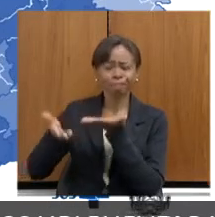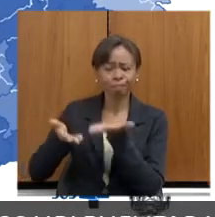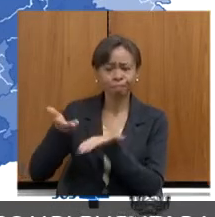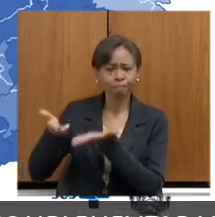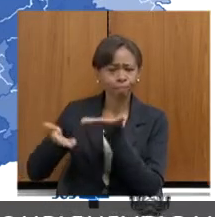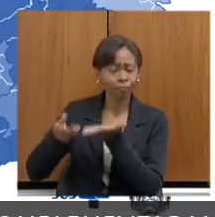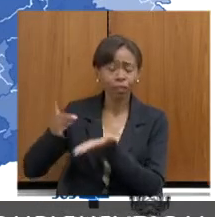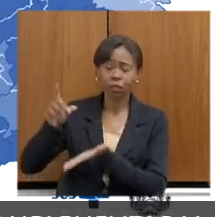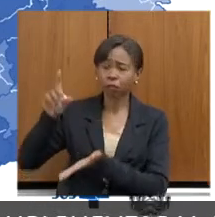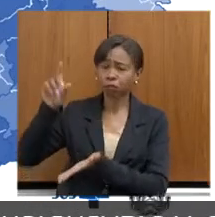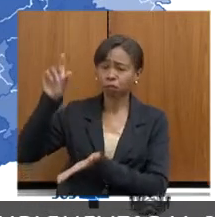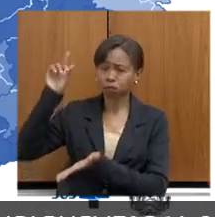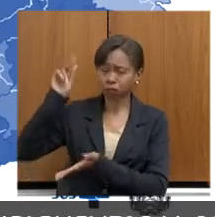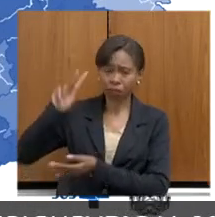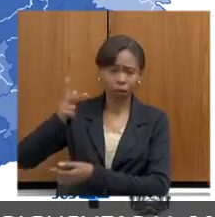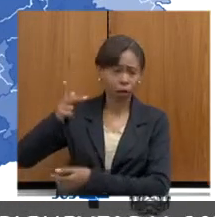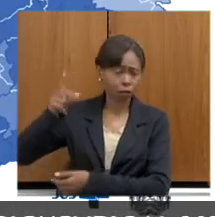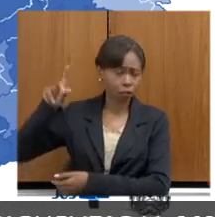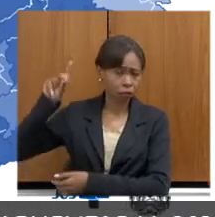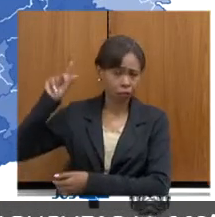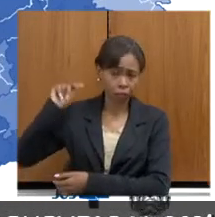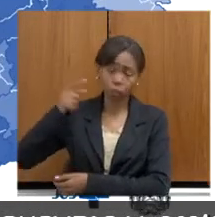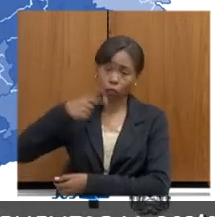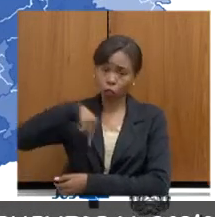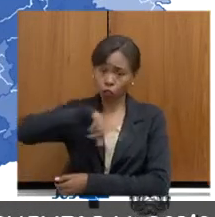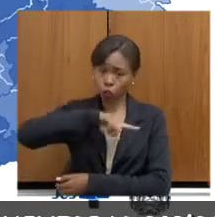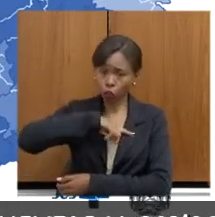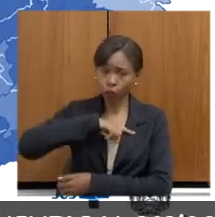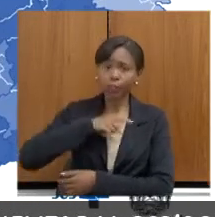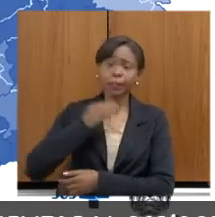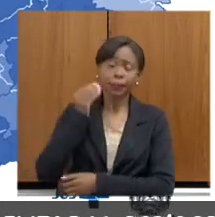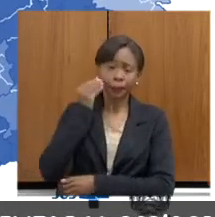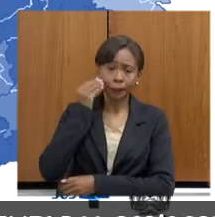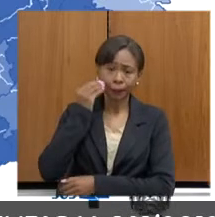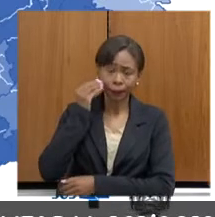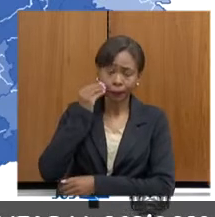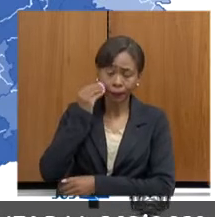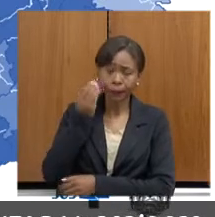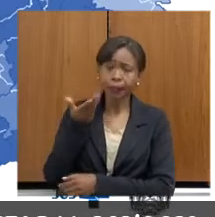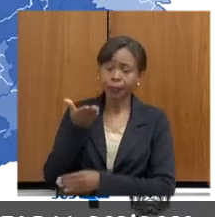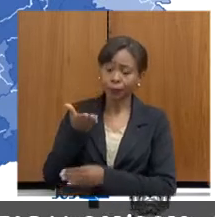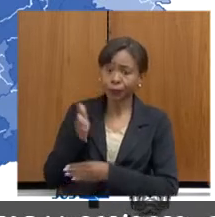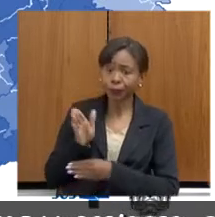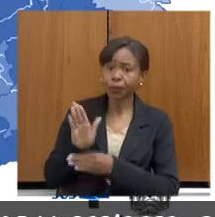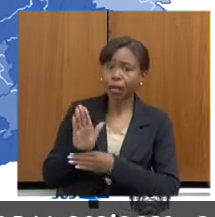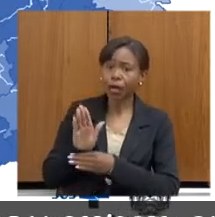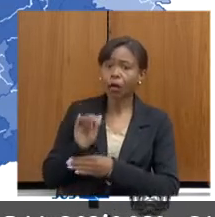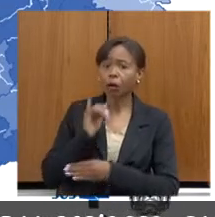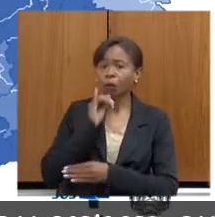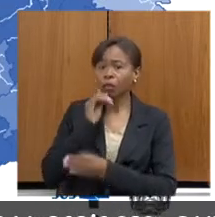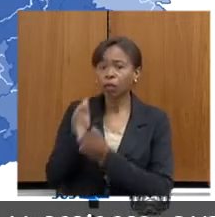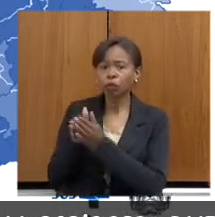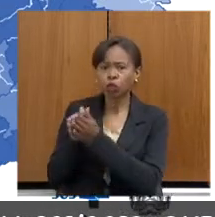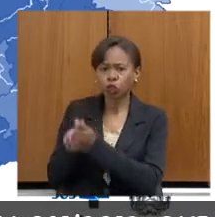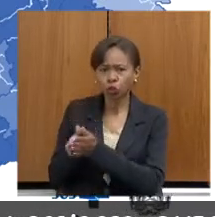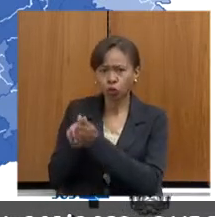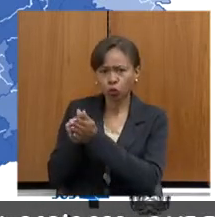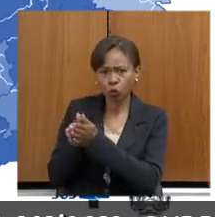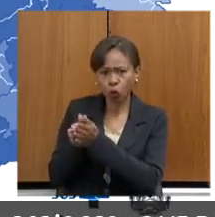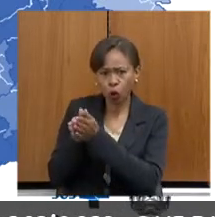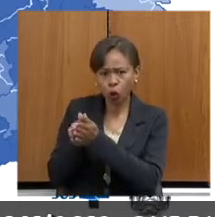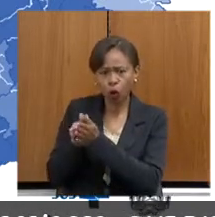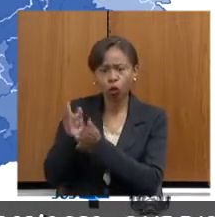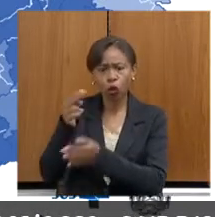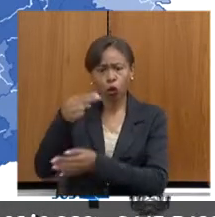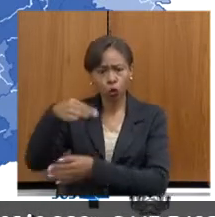a gente vem combatendo isso muito assim como Direction está mais escuro o norte tá mais escuro o Vale do